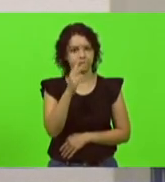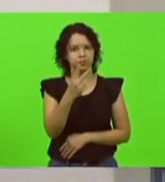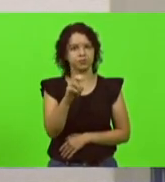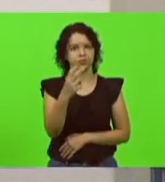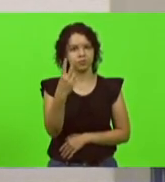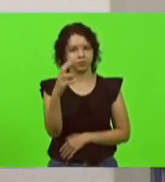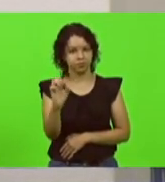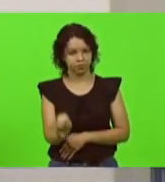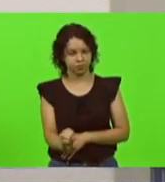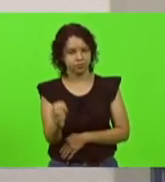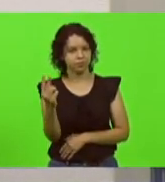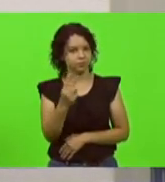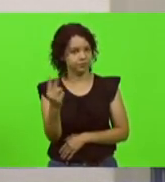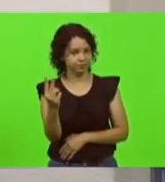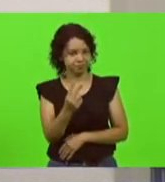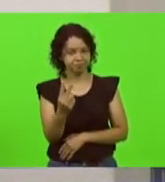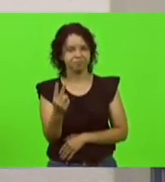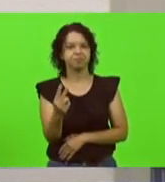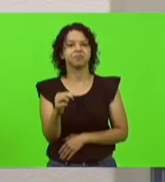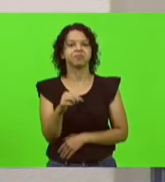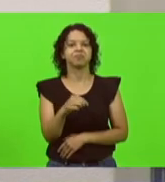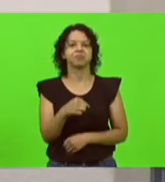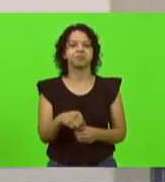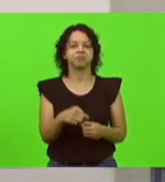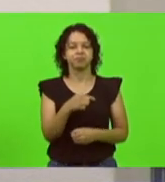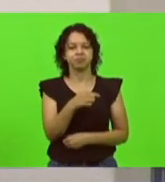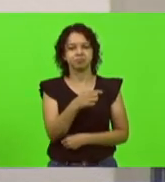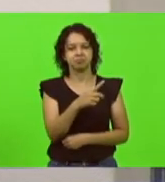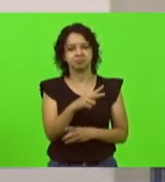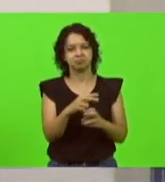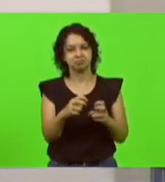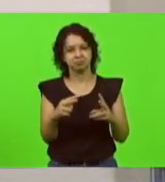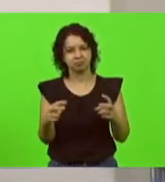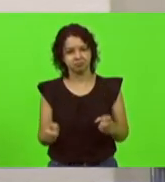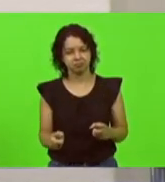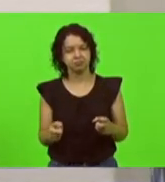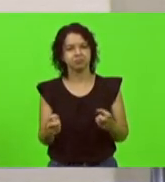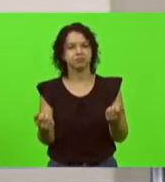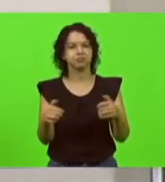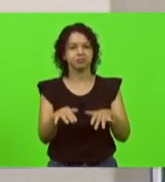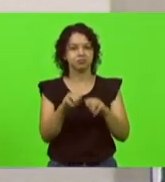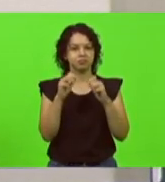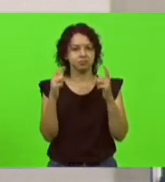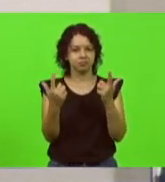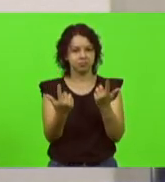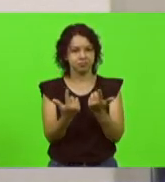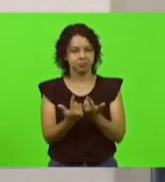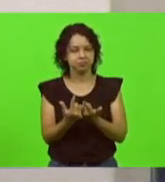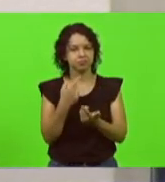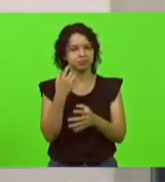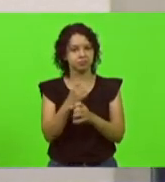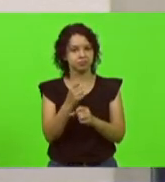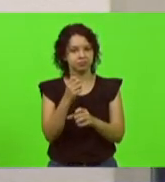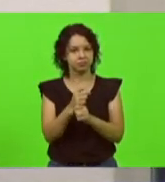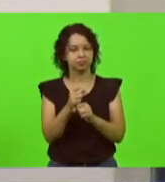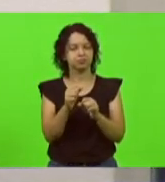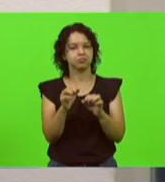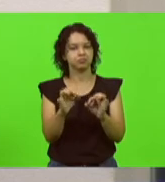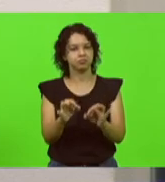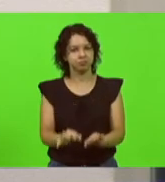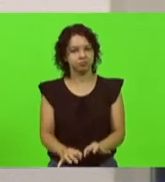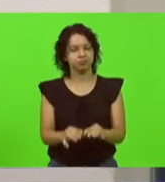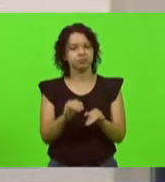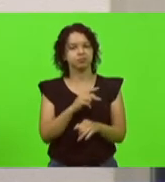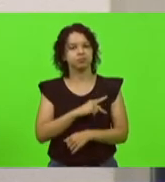cidade de Florianópolis, reuniu-se a Assembleia Legislativa em sessão ordinária. Havendo quórum regimental, o senhor presidente deu início aos